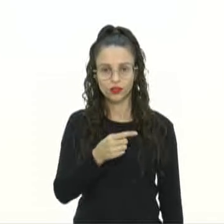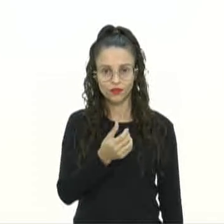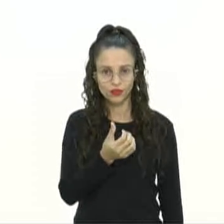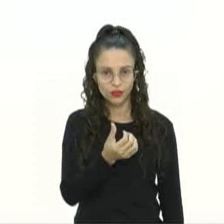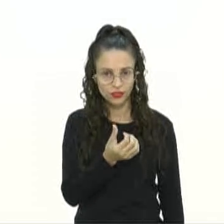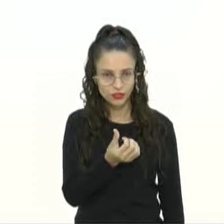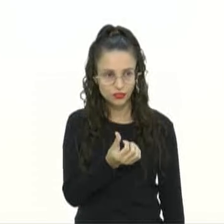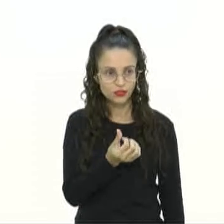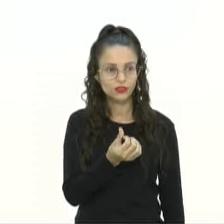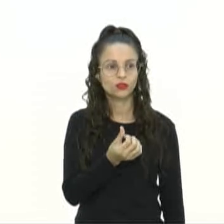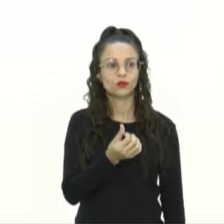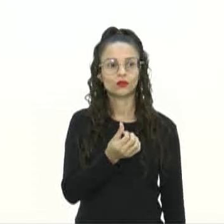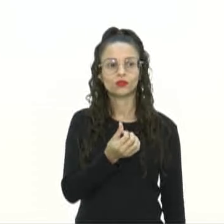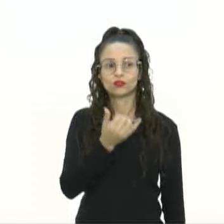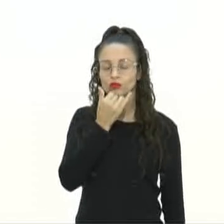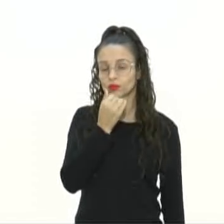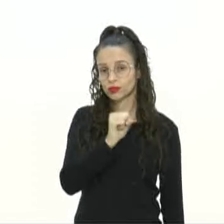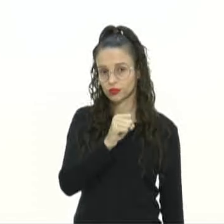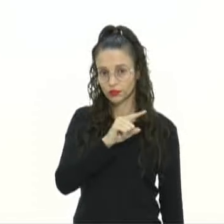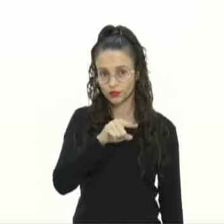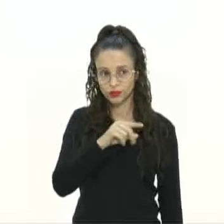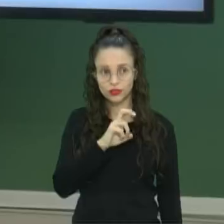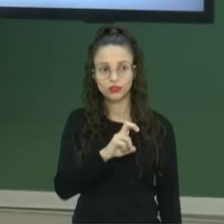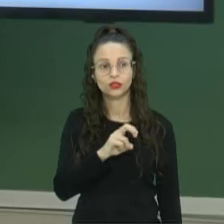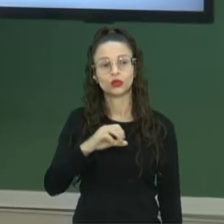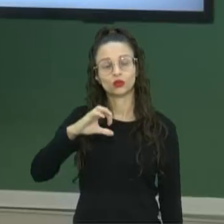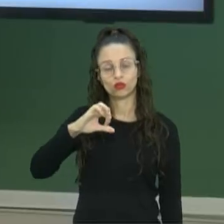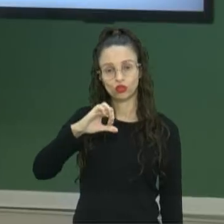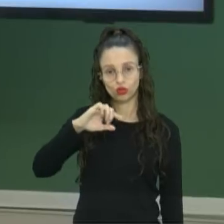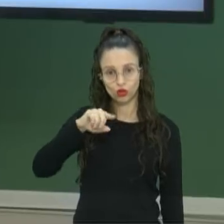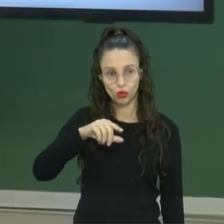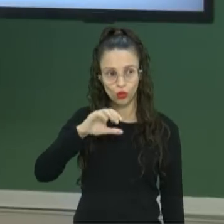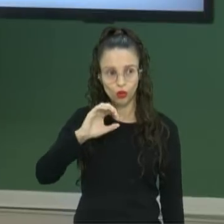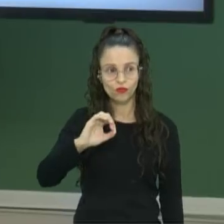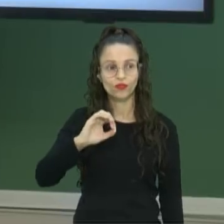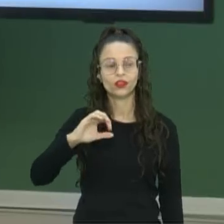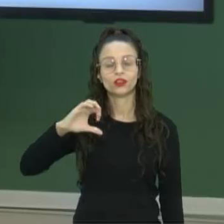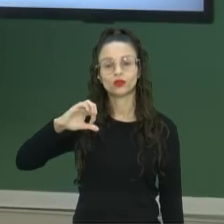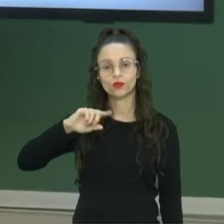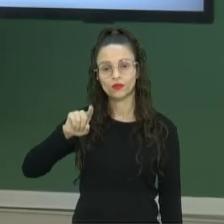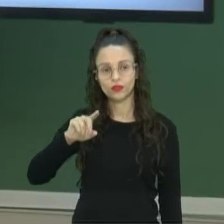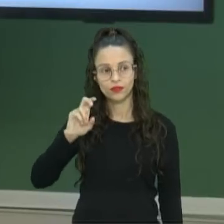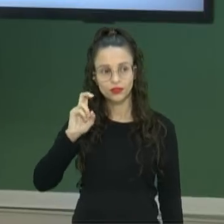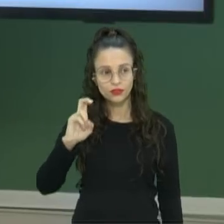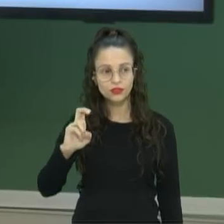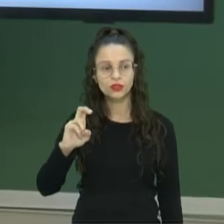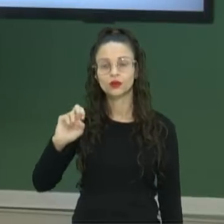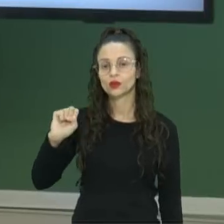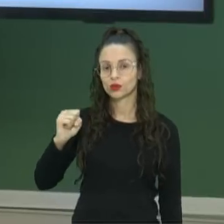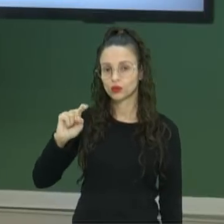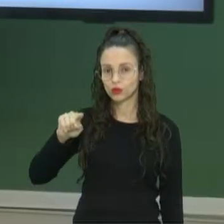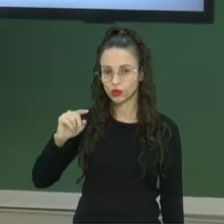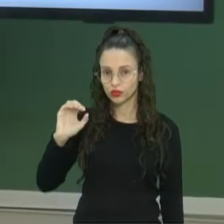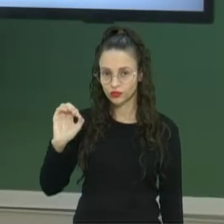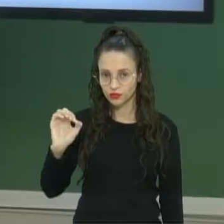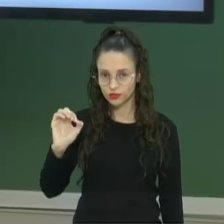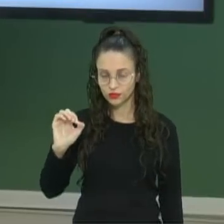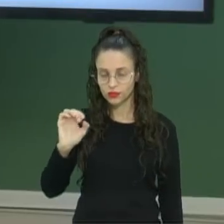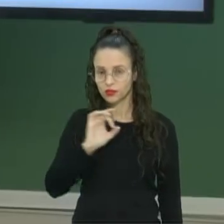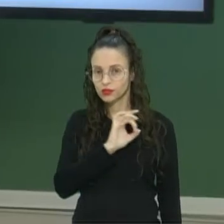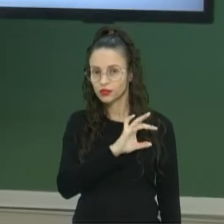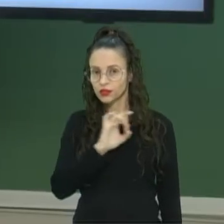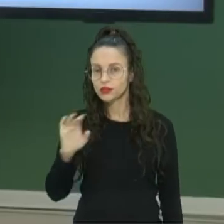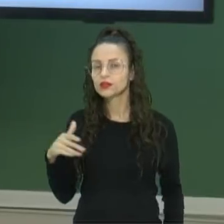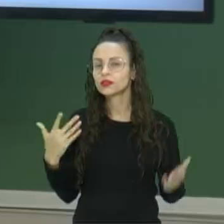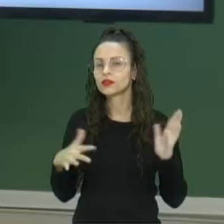desenvoltura, 9 em beleza, 9,5 em oratória e 8 em habilidades,